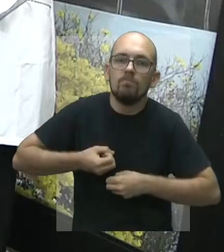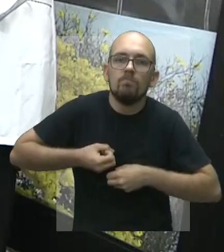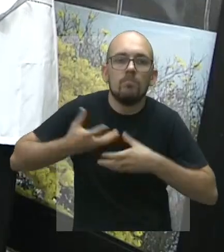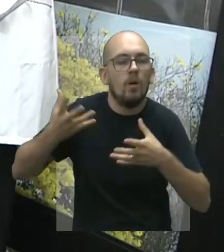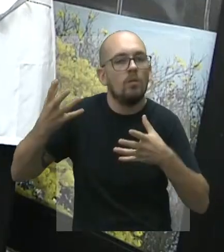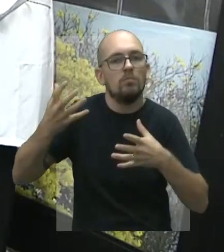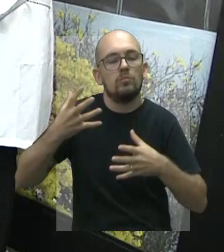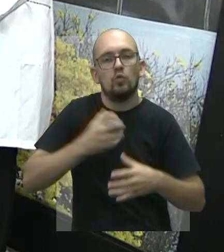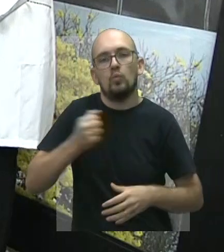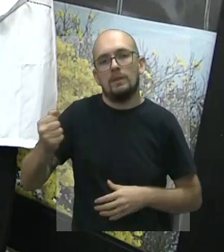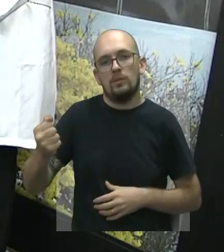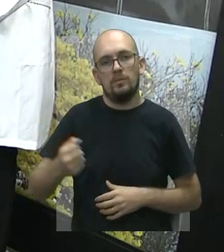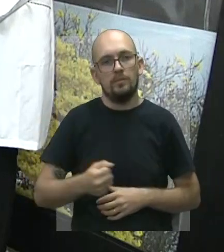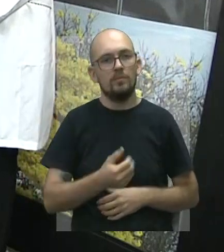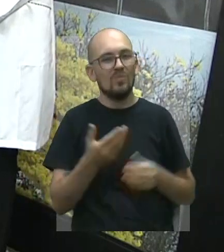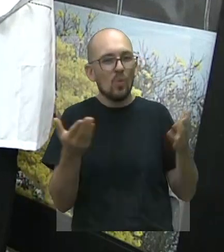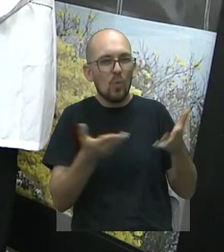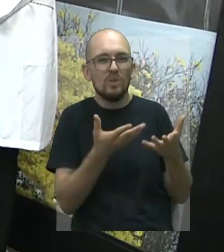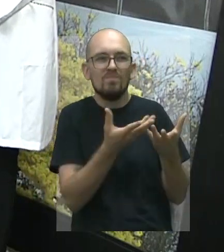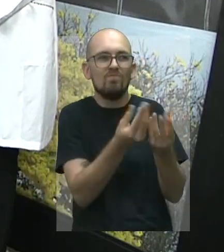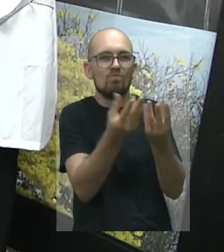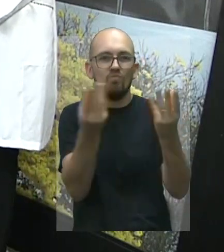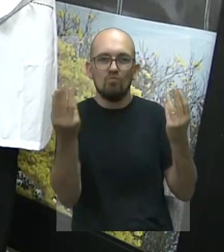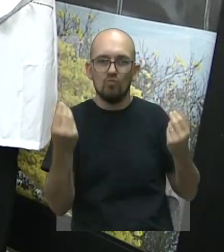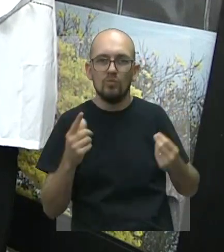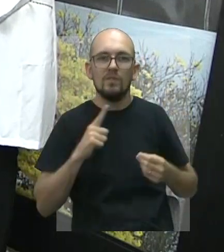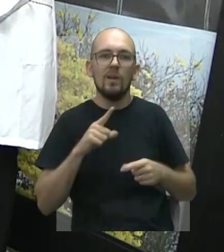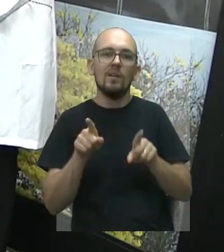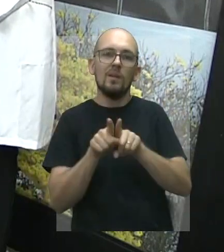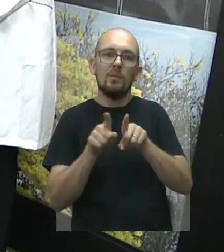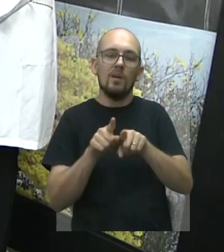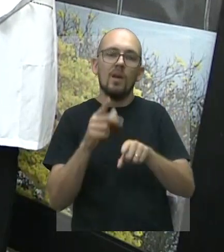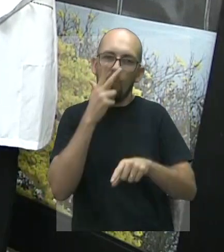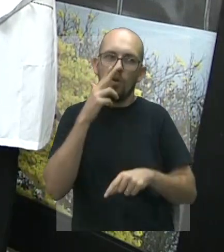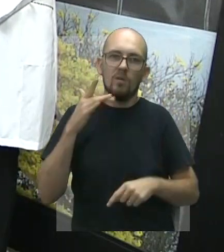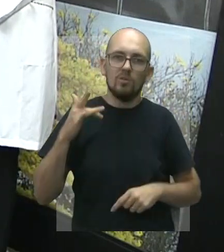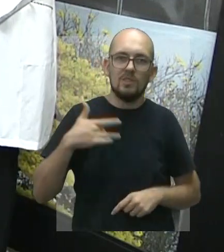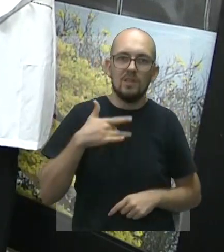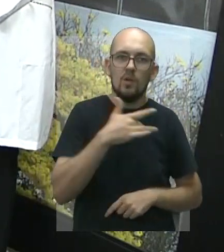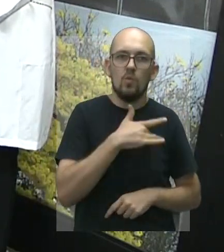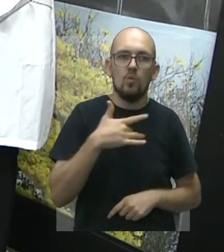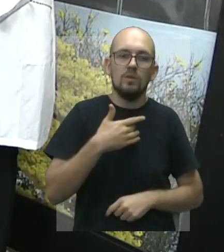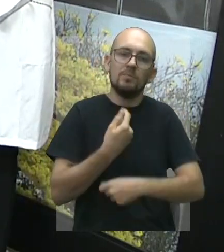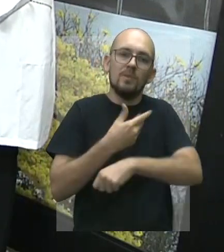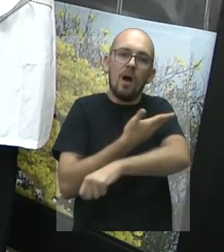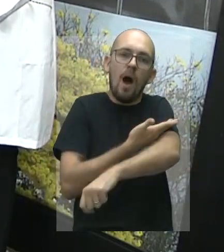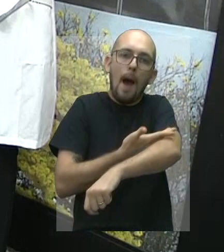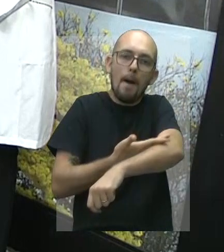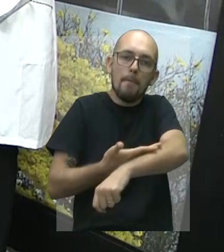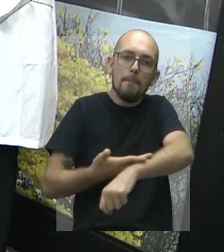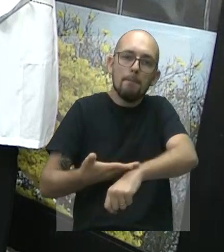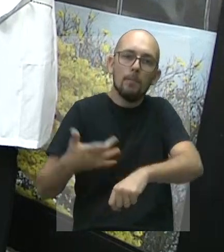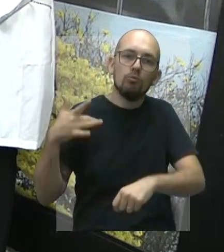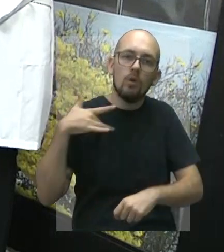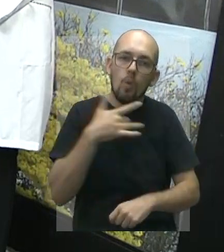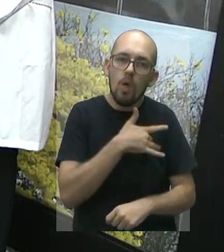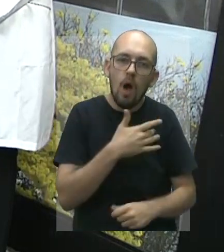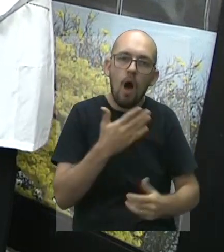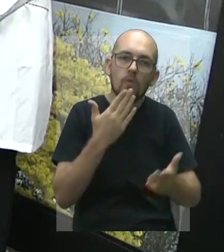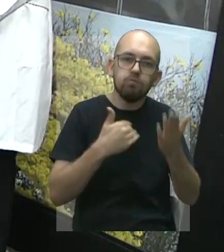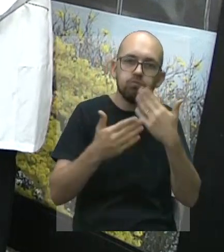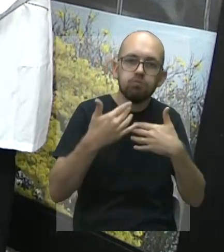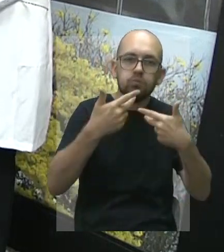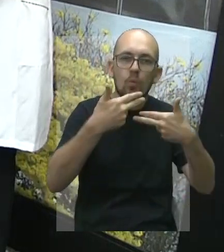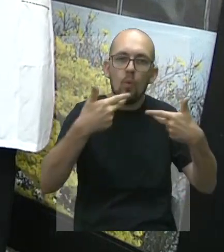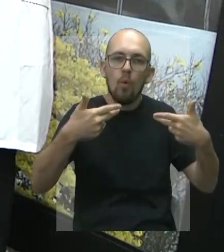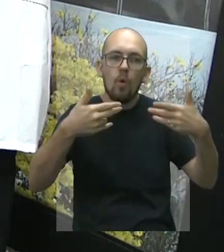moderna que a gente tem hoje, né, doutora? Sim. Ter bons hábitos também, acredito que, de uma forma geral, ajuda a prevenir também. Claro,